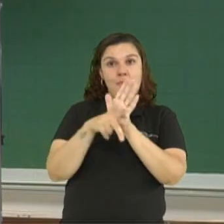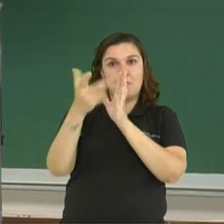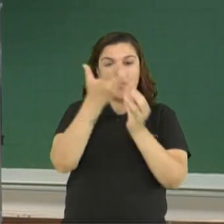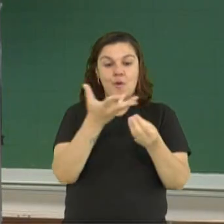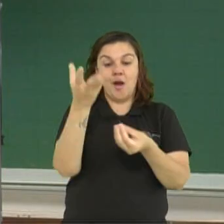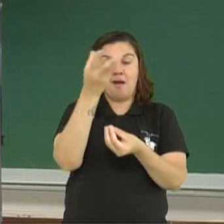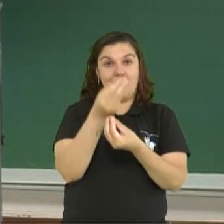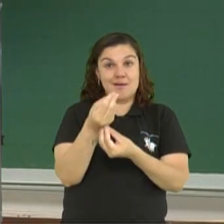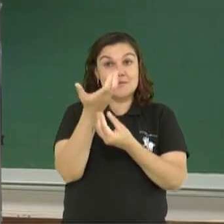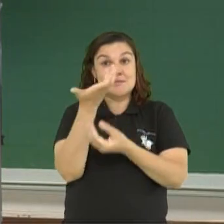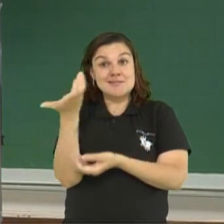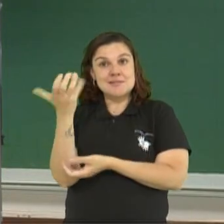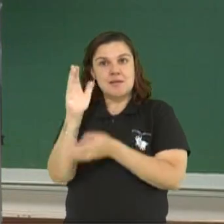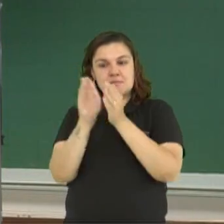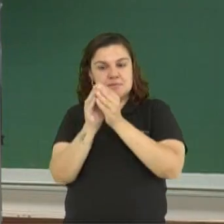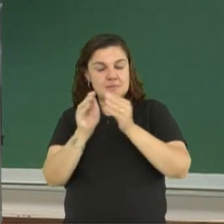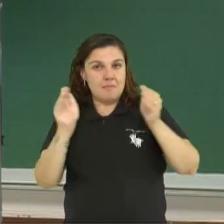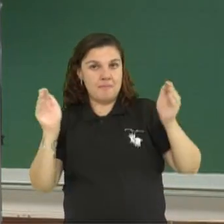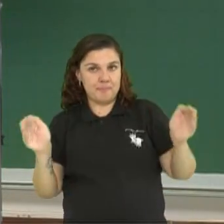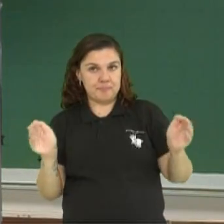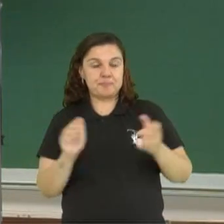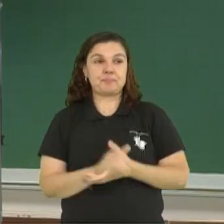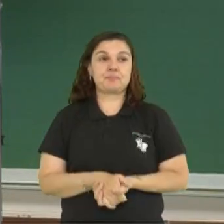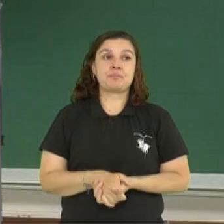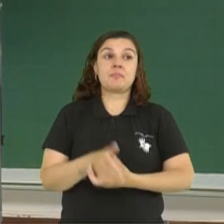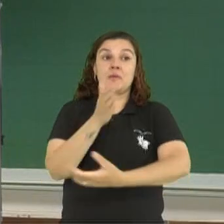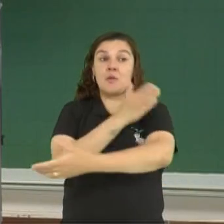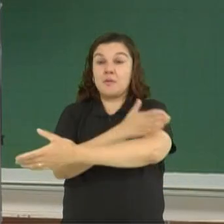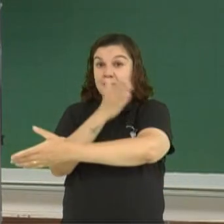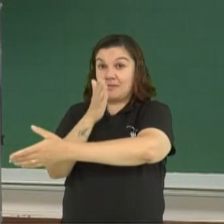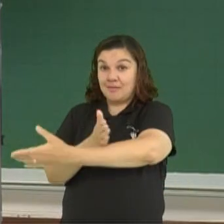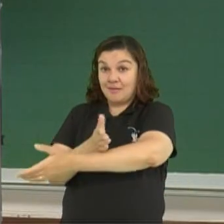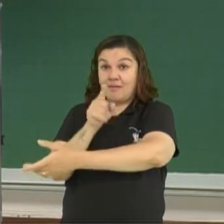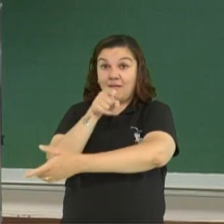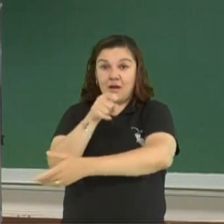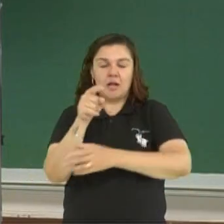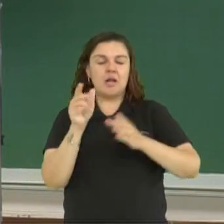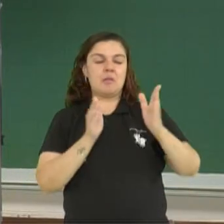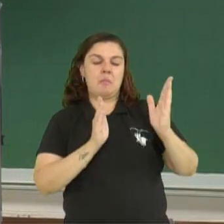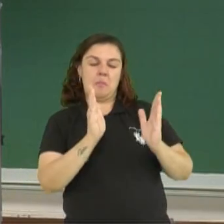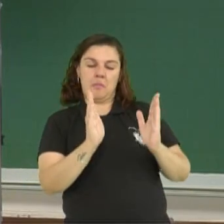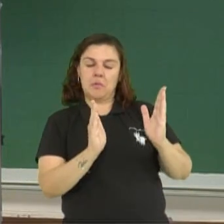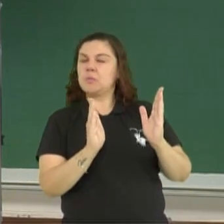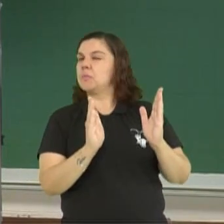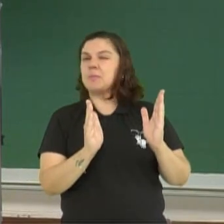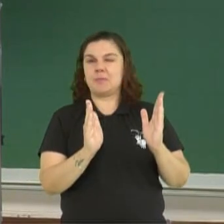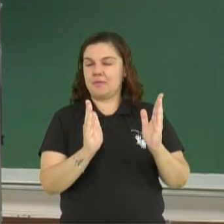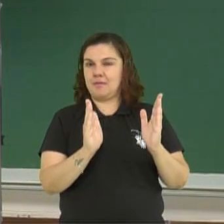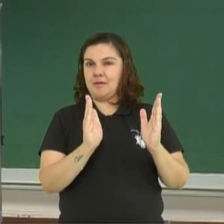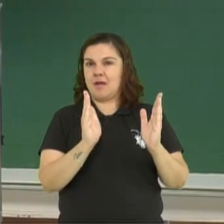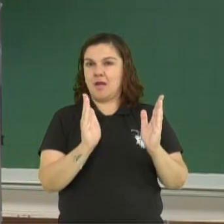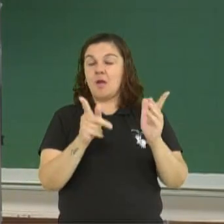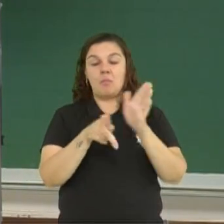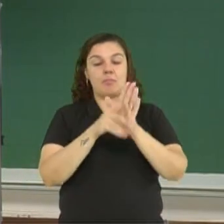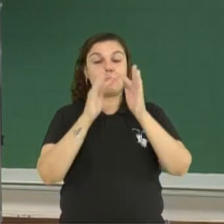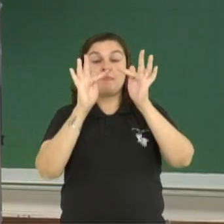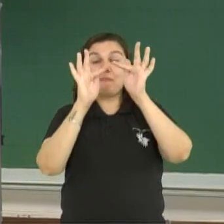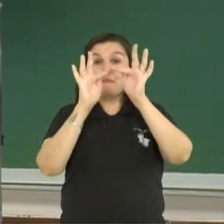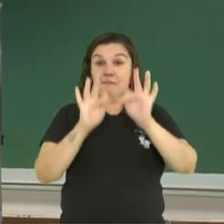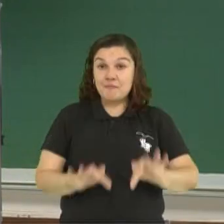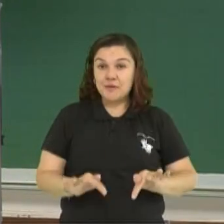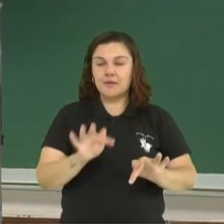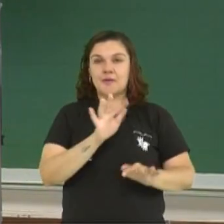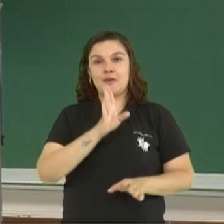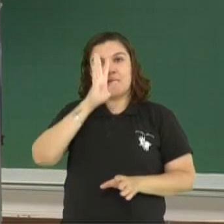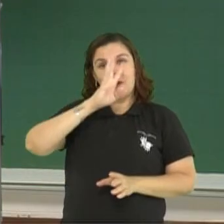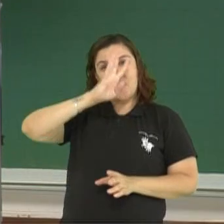acontece? Quando chega na Idade Média, a Idade Média ela é caracterizada pela queda do Império Romano do